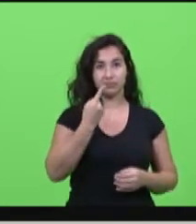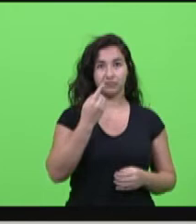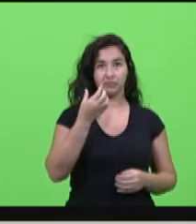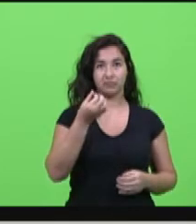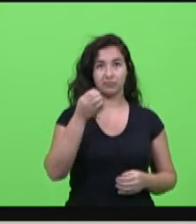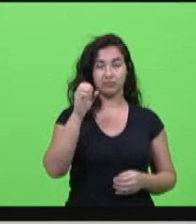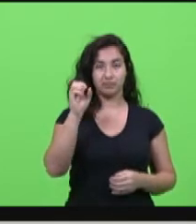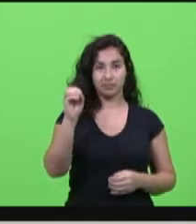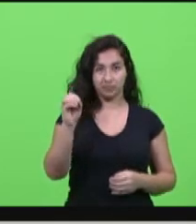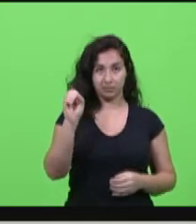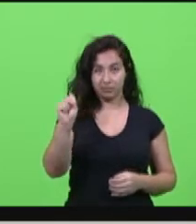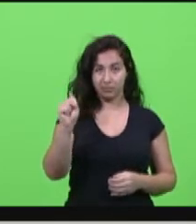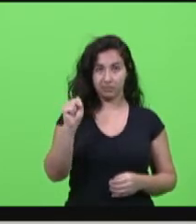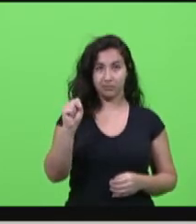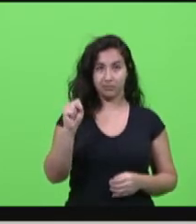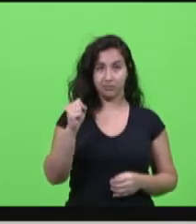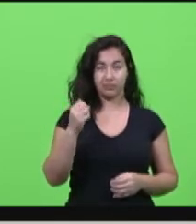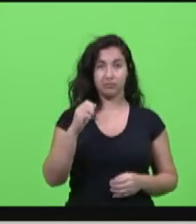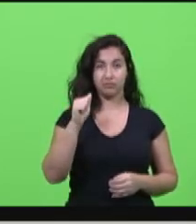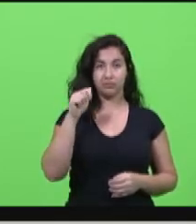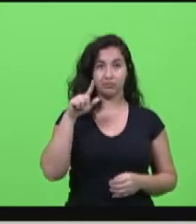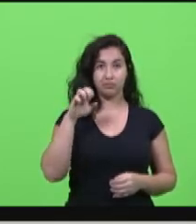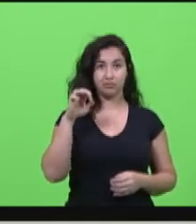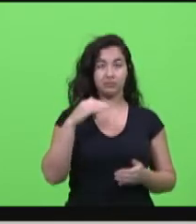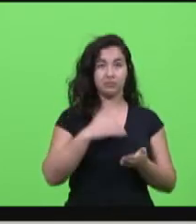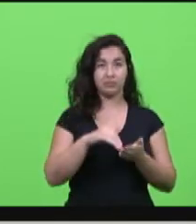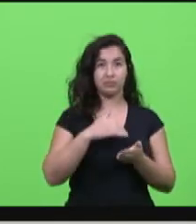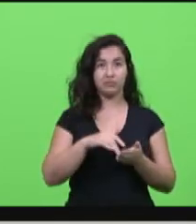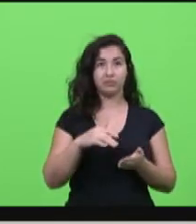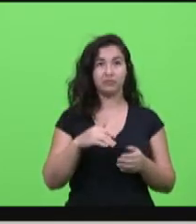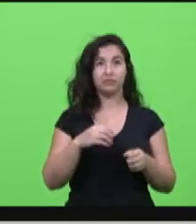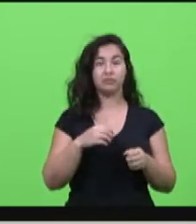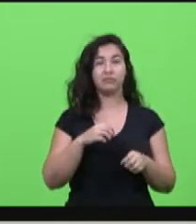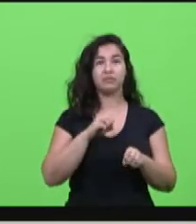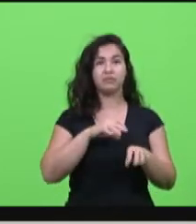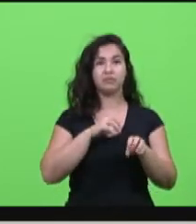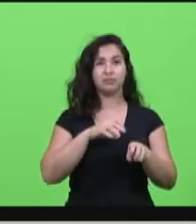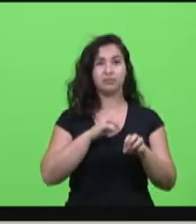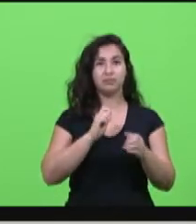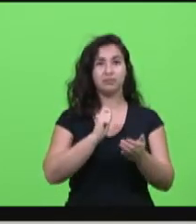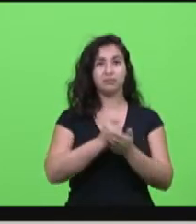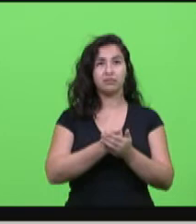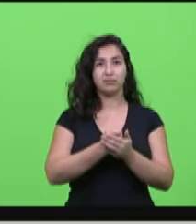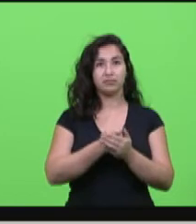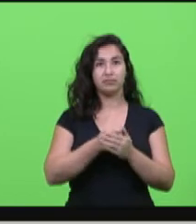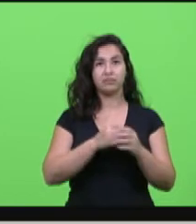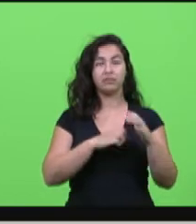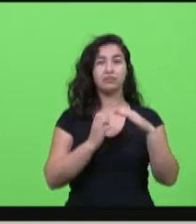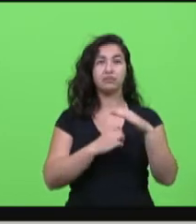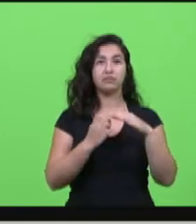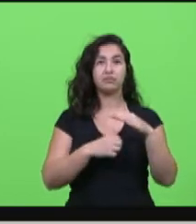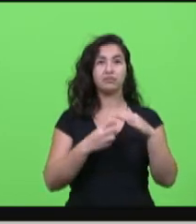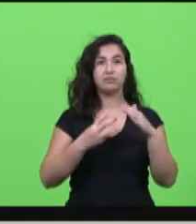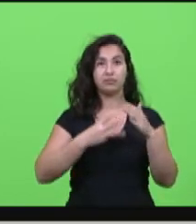Altair Silva, solicita ao secretário de Estado da Educação informações acerca do pagamento das empresas terceirizadas que trabalham com merenda escolar no Estado.